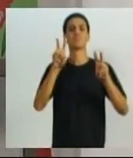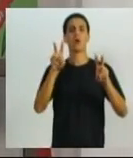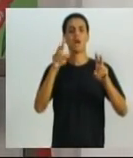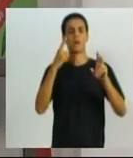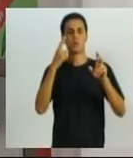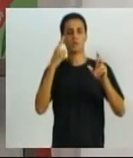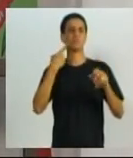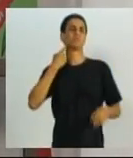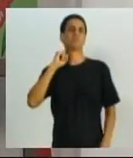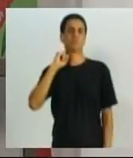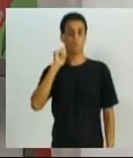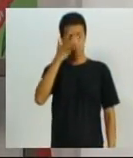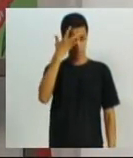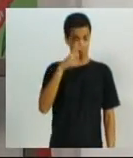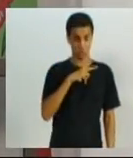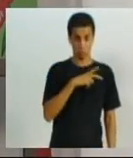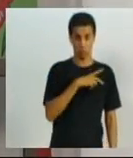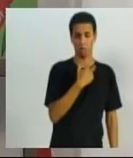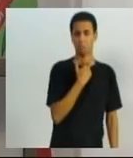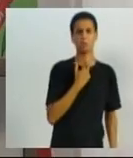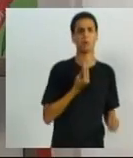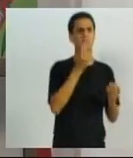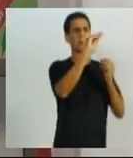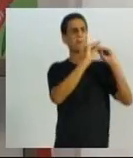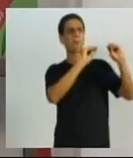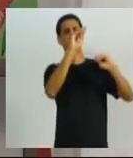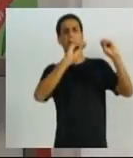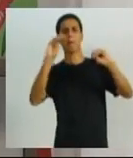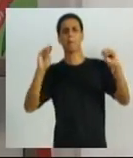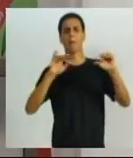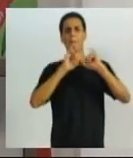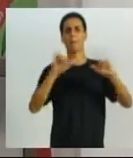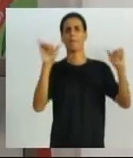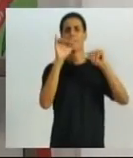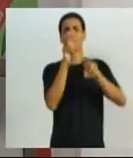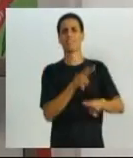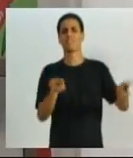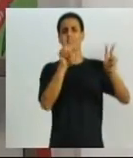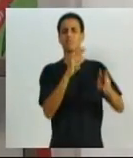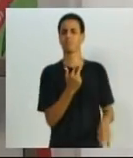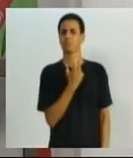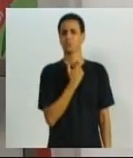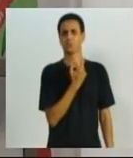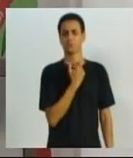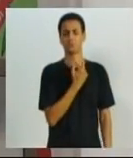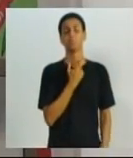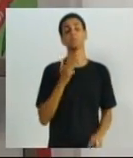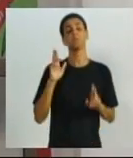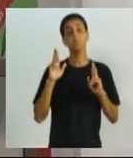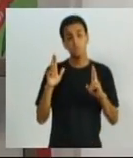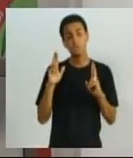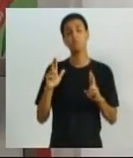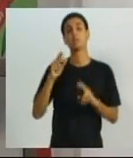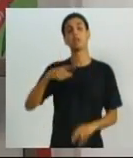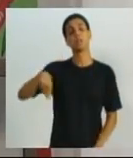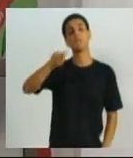pode mais usar e não pode emporcalhar a cidade com aumento, com a propaganda visual. Então, esperamos que nós tenhamos a compreensão